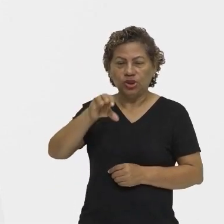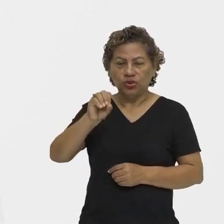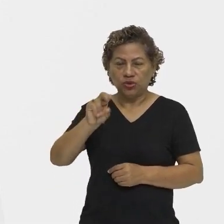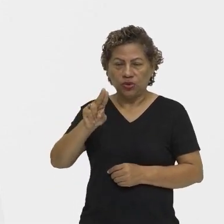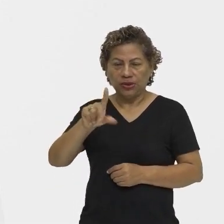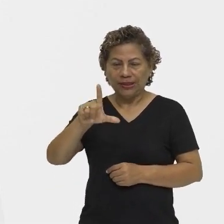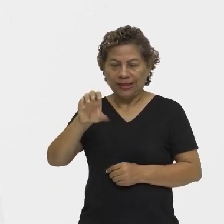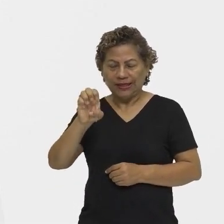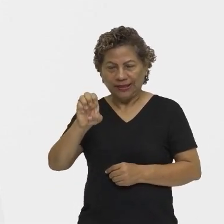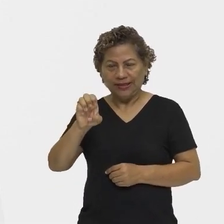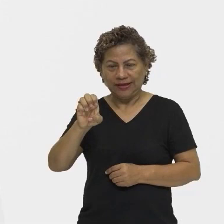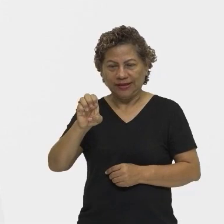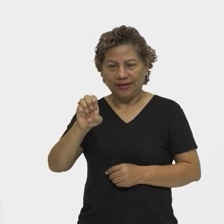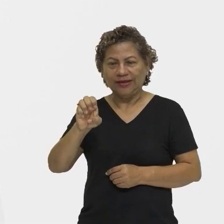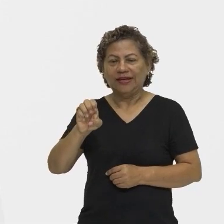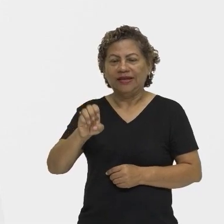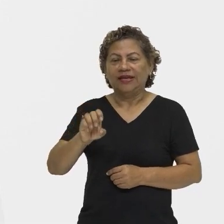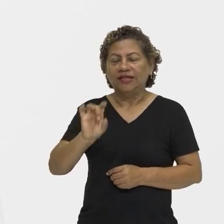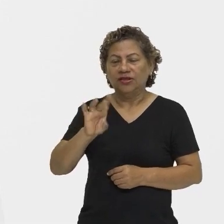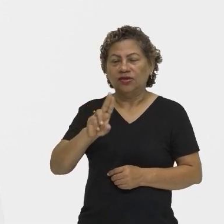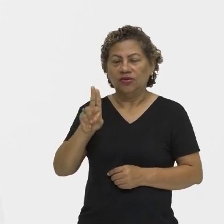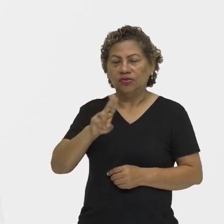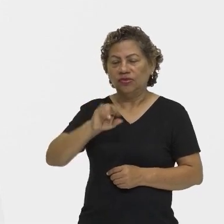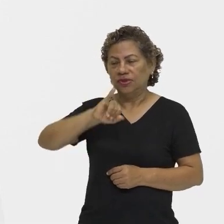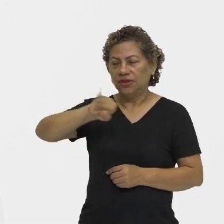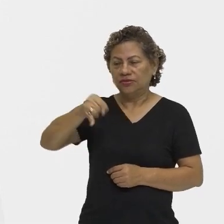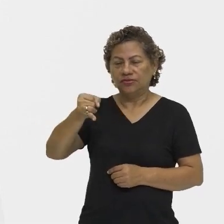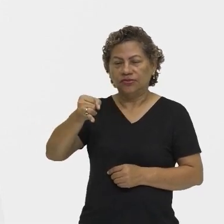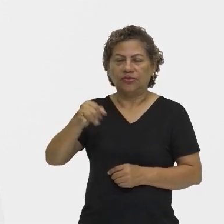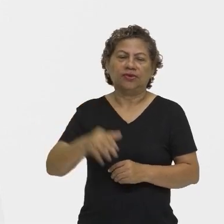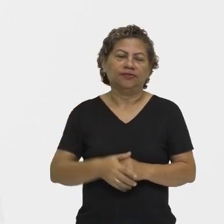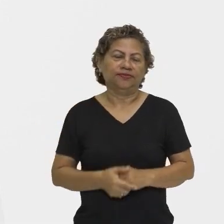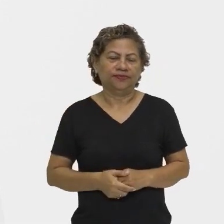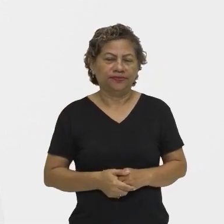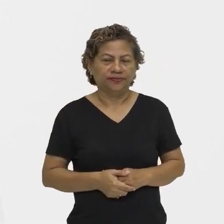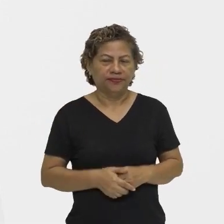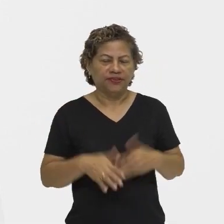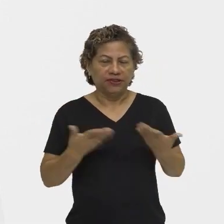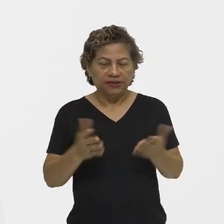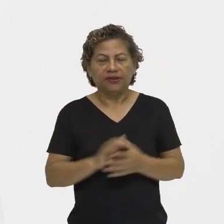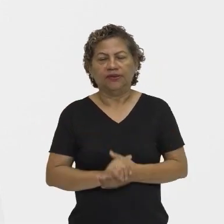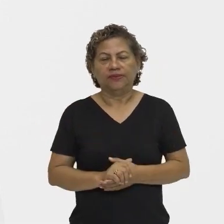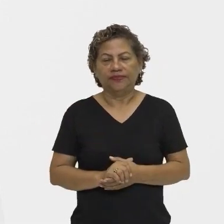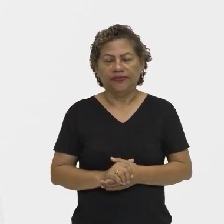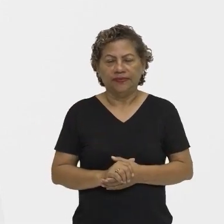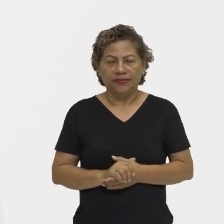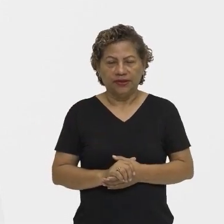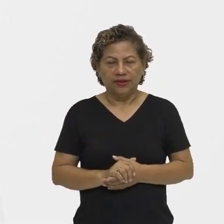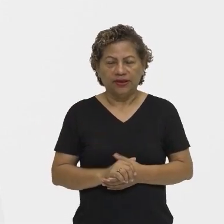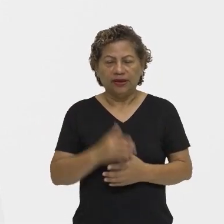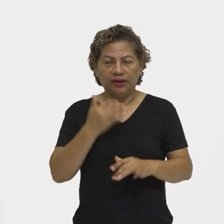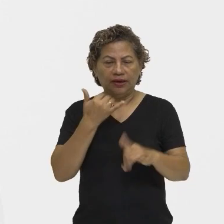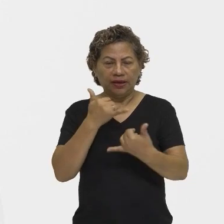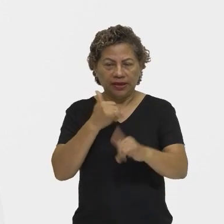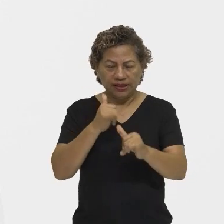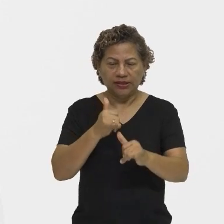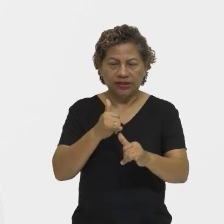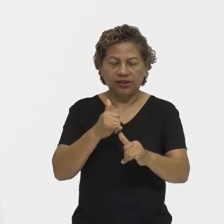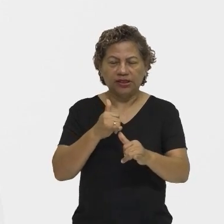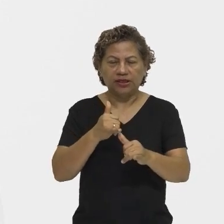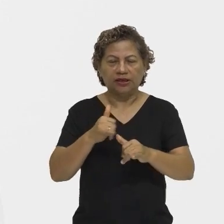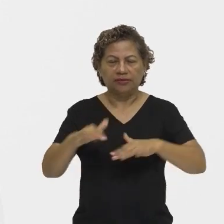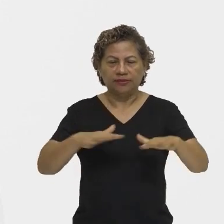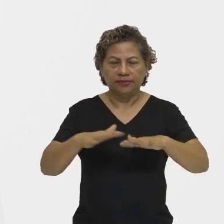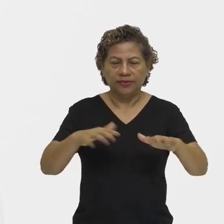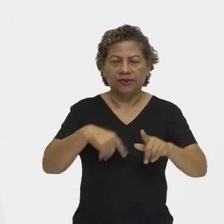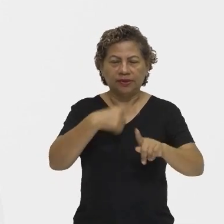O símbolo é o J. E aí, como a gente tem que a energia mecânica é a soma da energia cinética